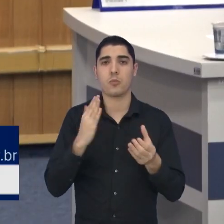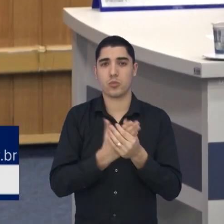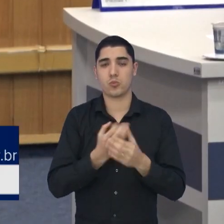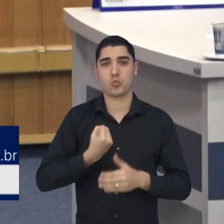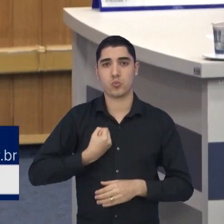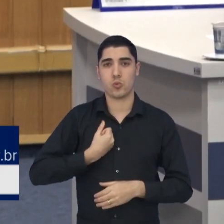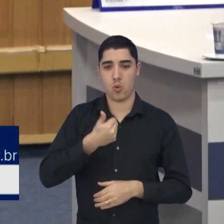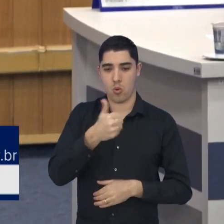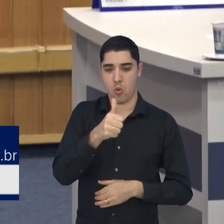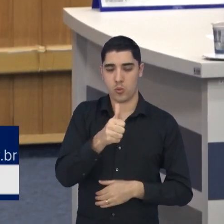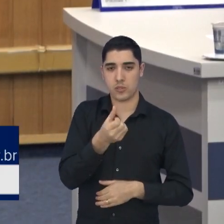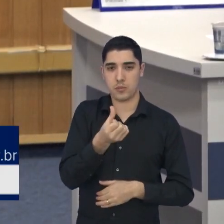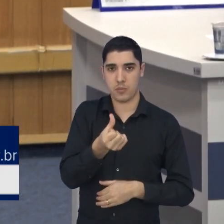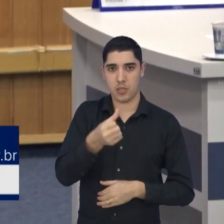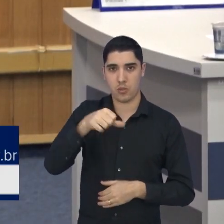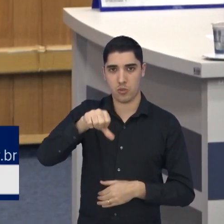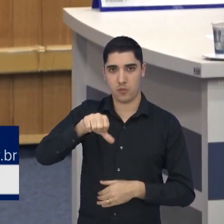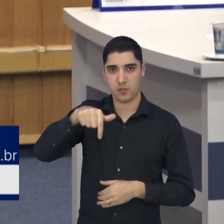número